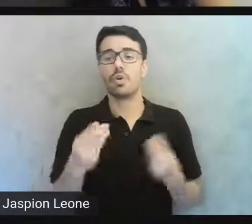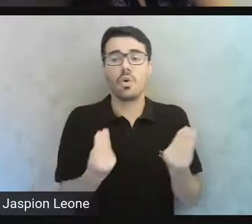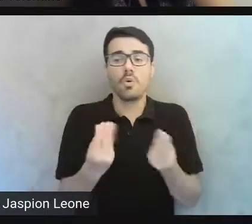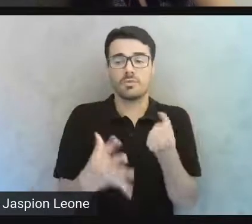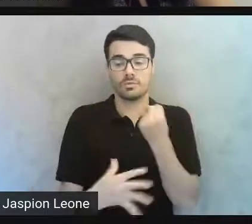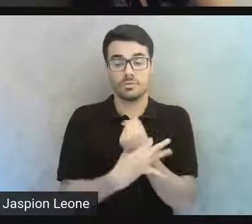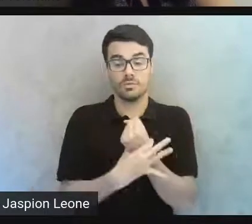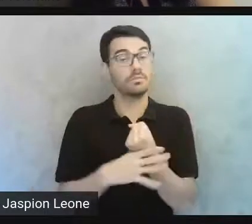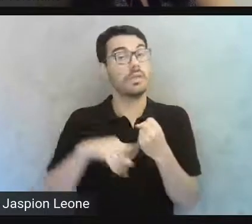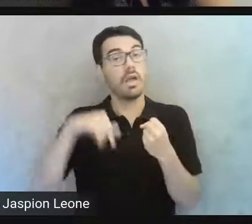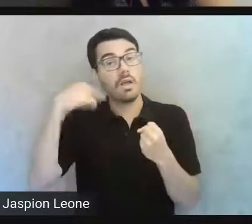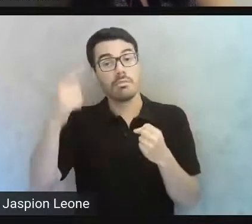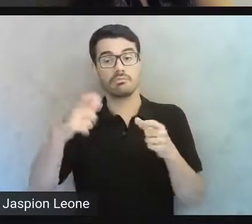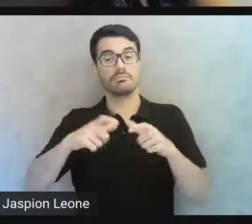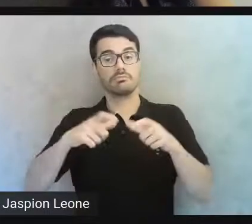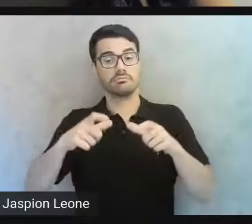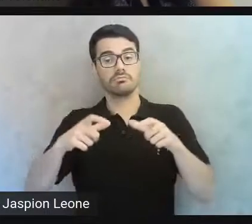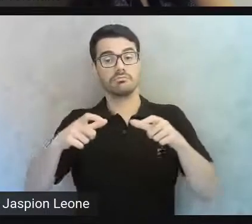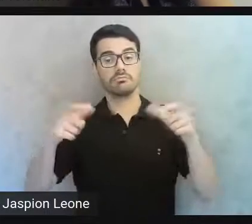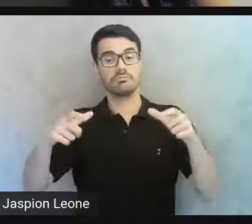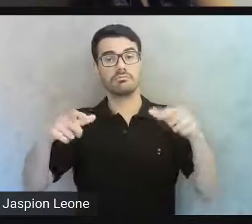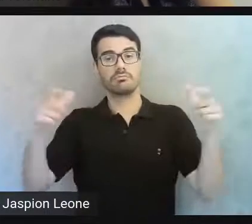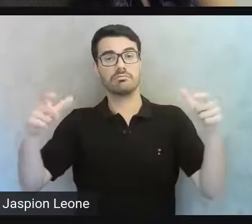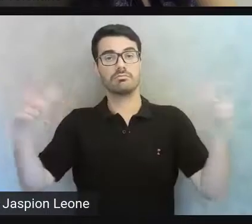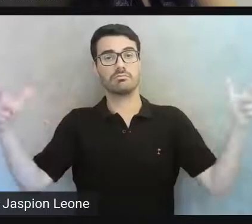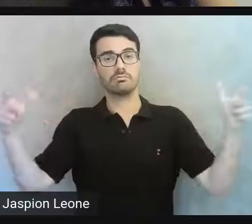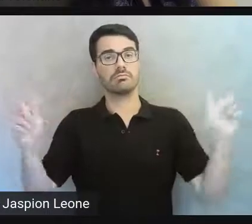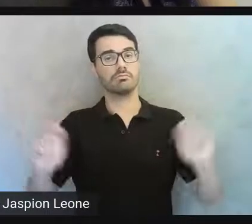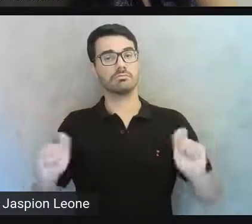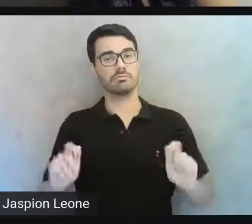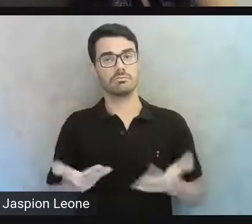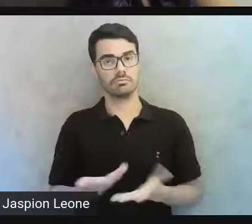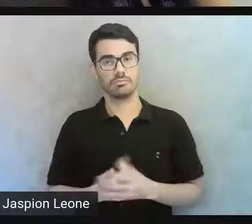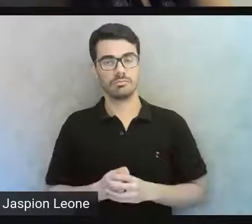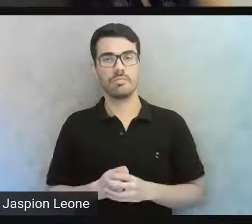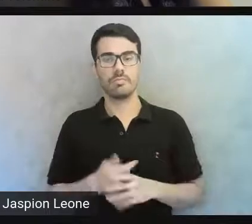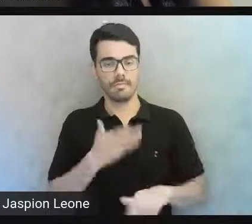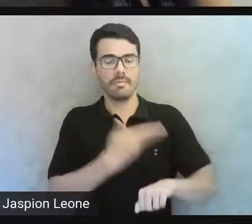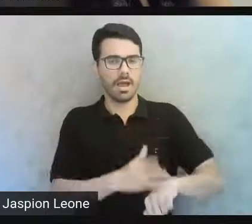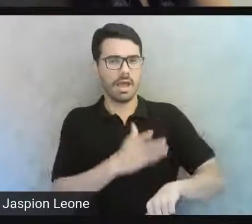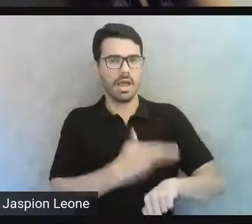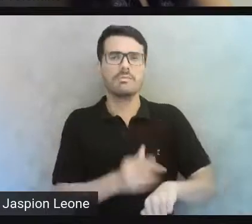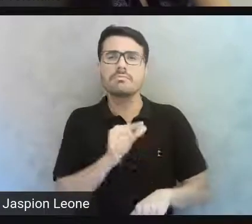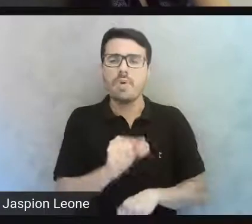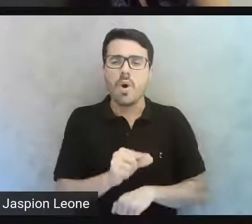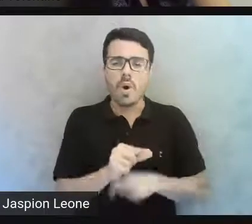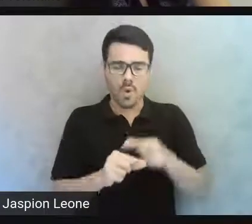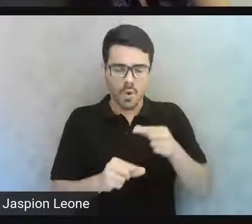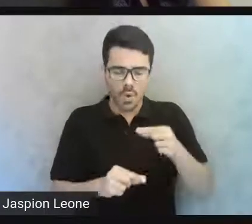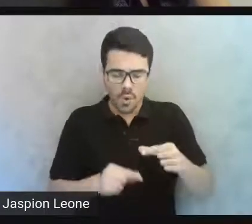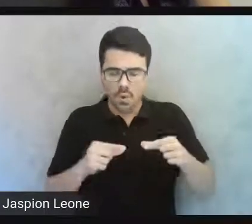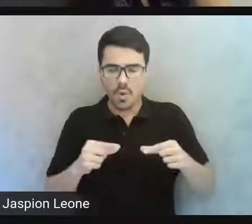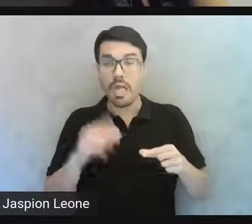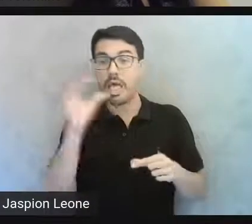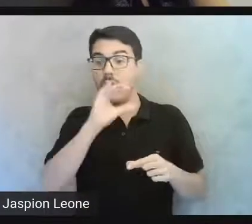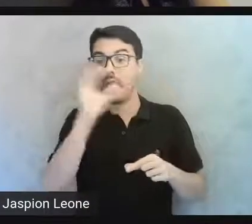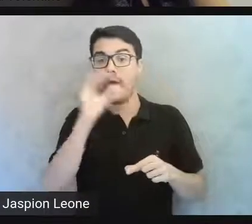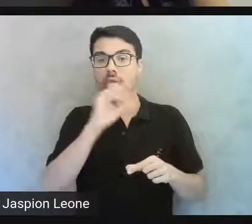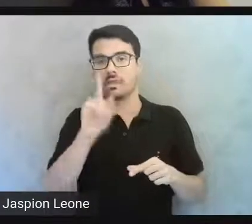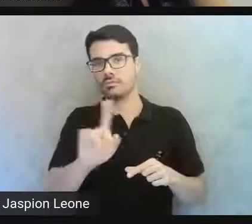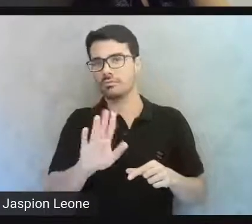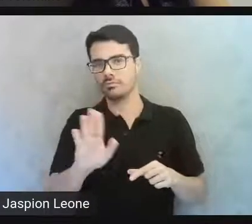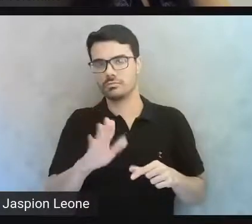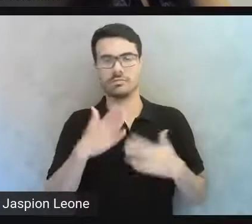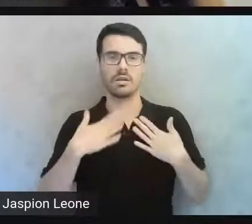movimentos maiores, né? Então, eu acho que é tentar colocar as coisas em prática, mas assim, aos poucos, devagar, sem pressa, né, com calma,